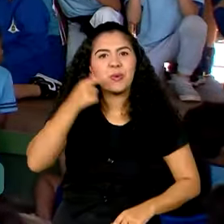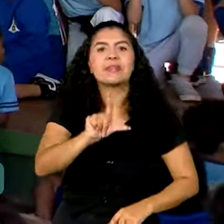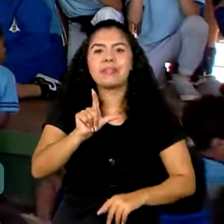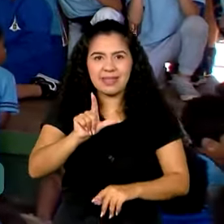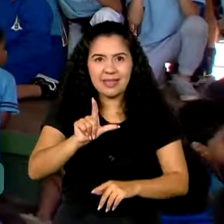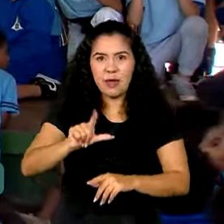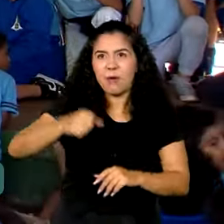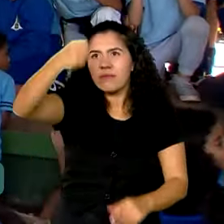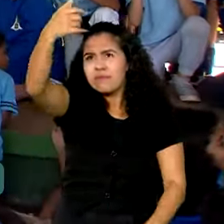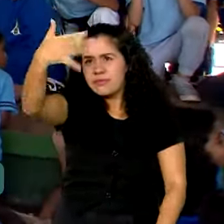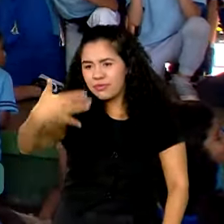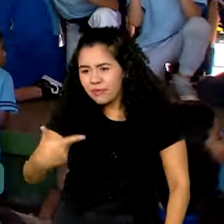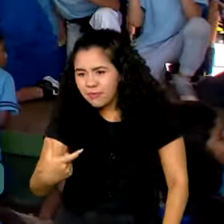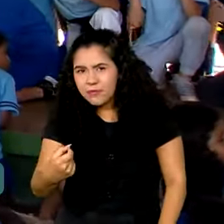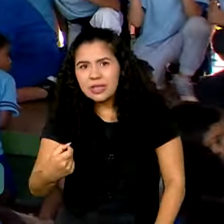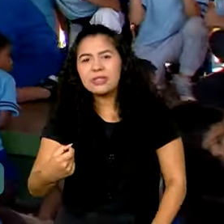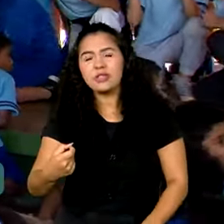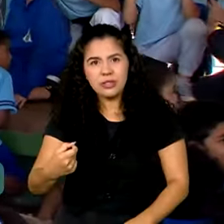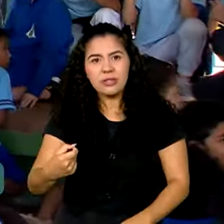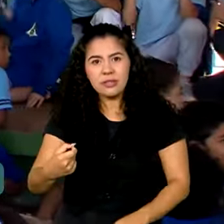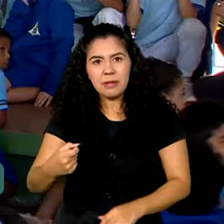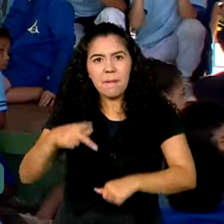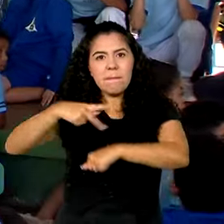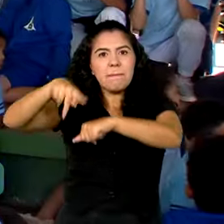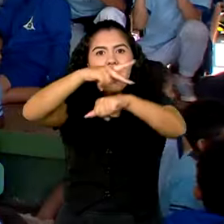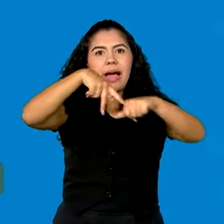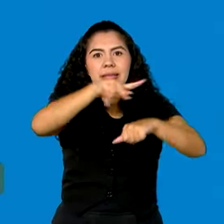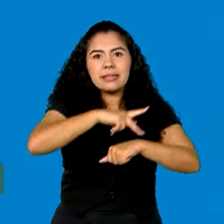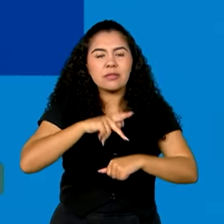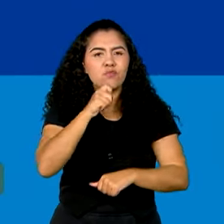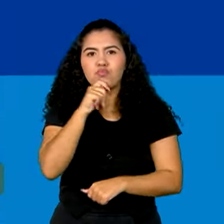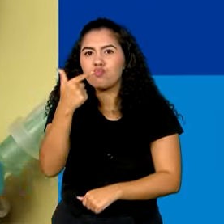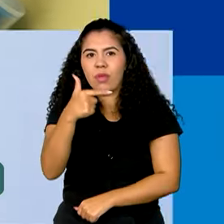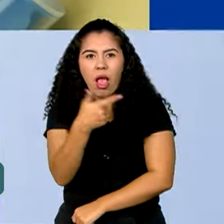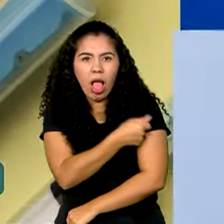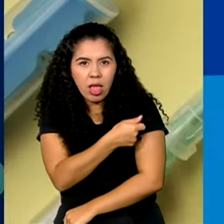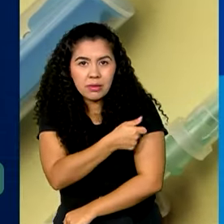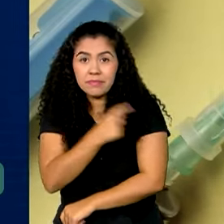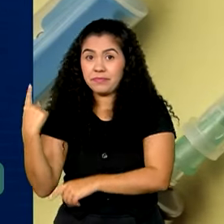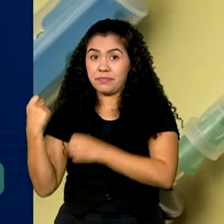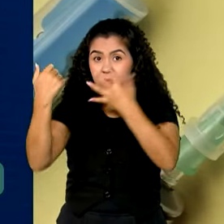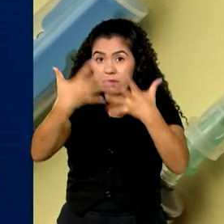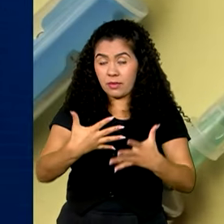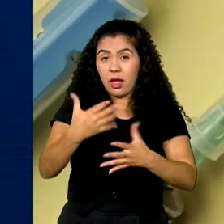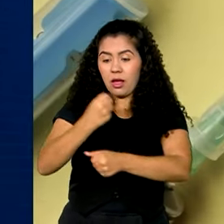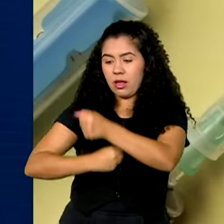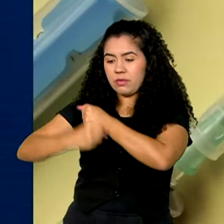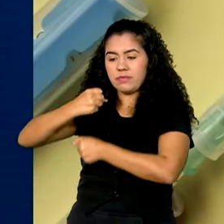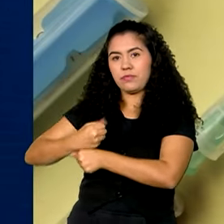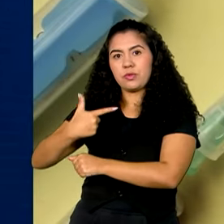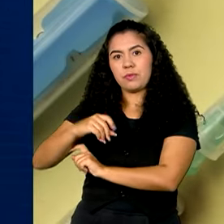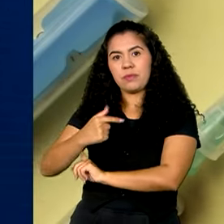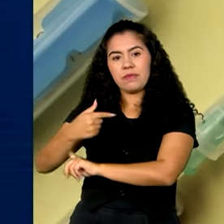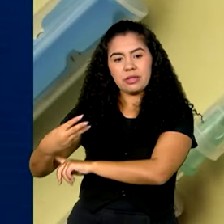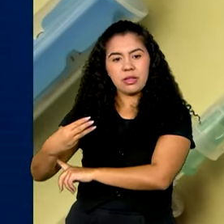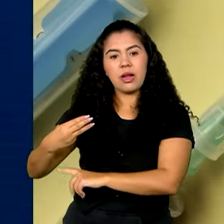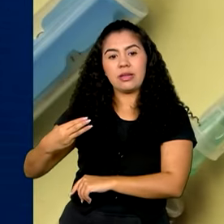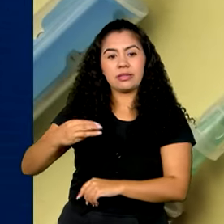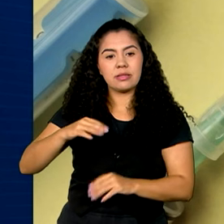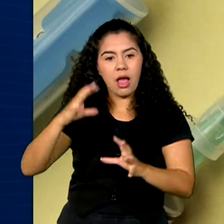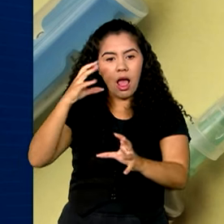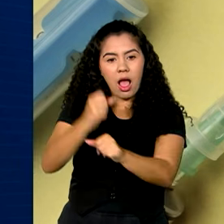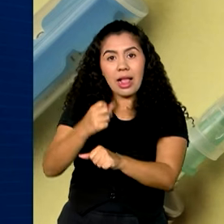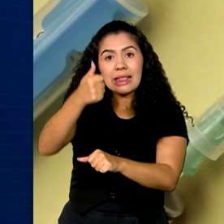20 países com mais crianças não imunizadas do mundo. Em 2023, 13 das 16 principais vacinas